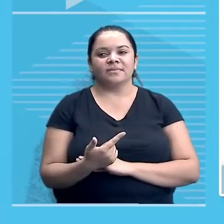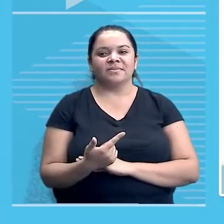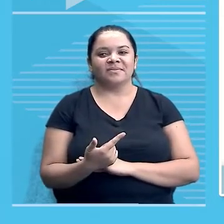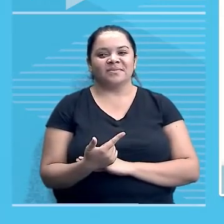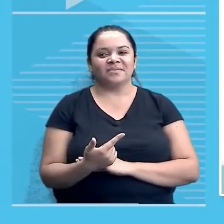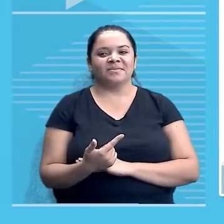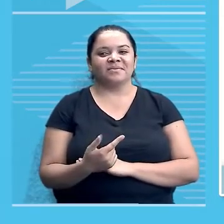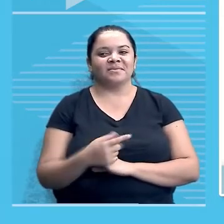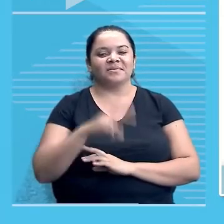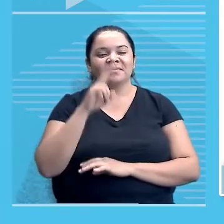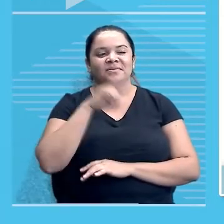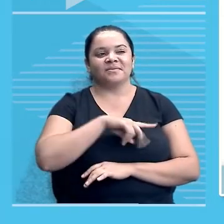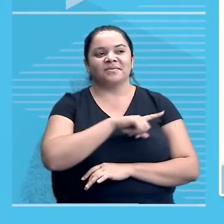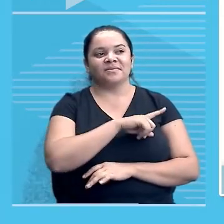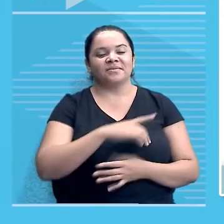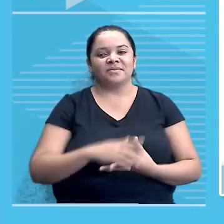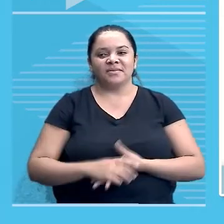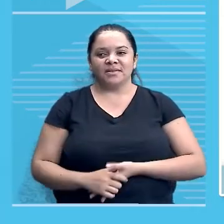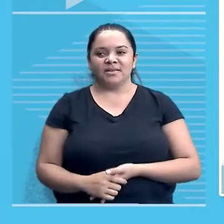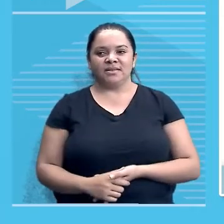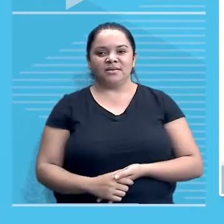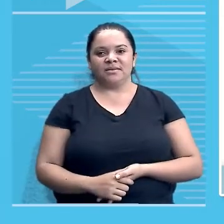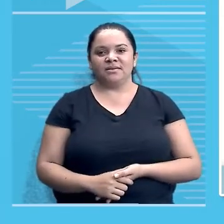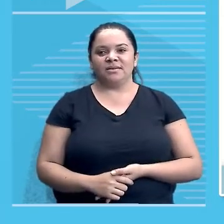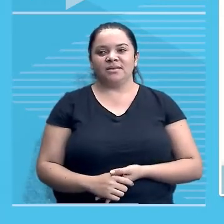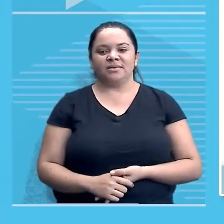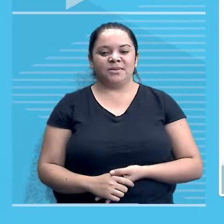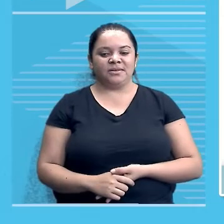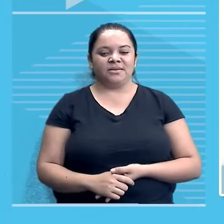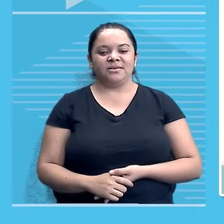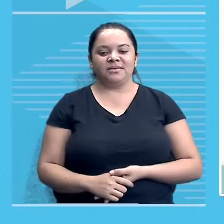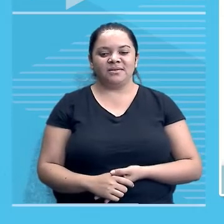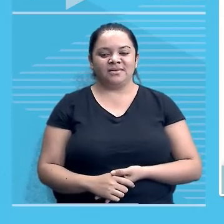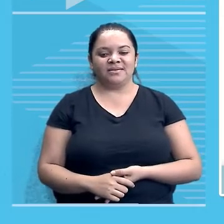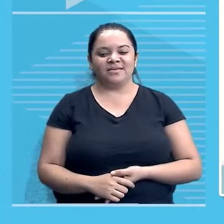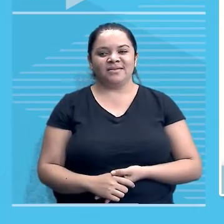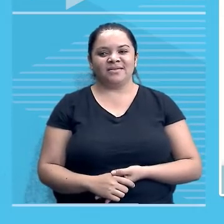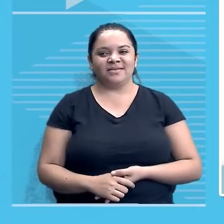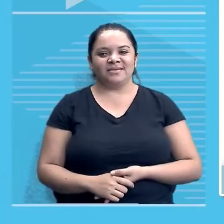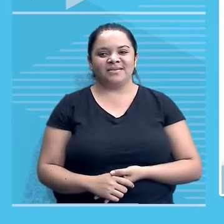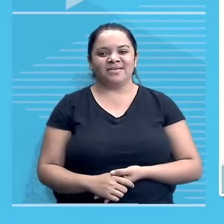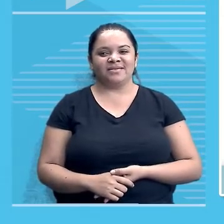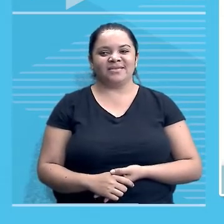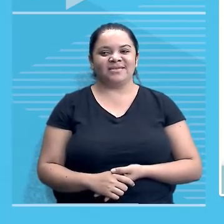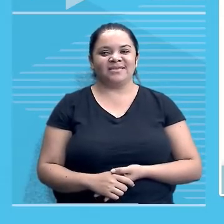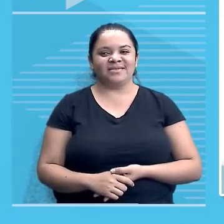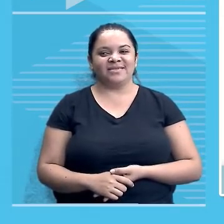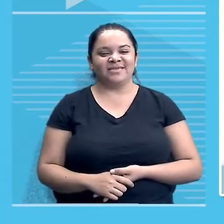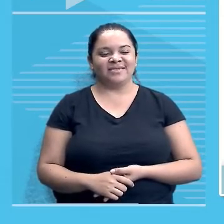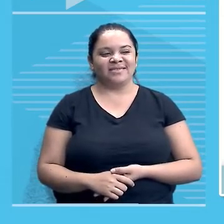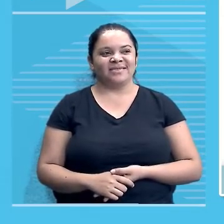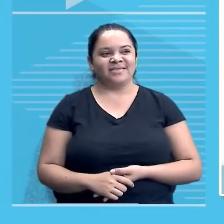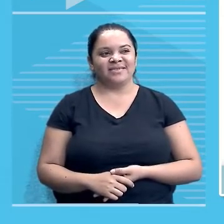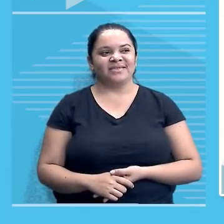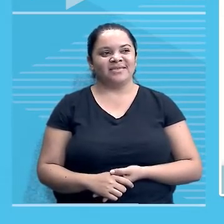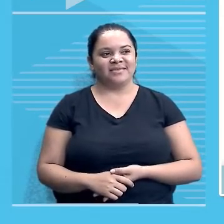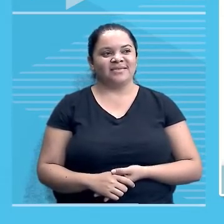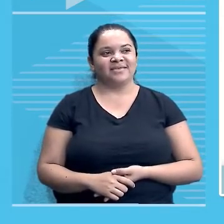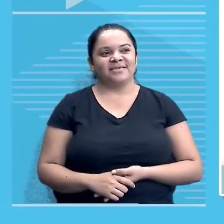Se um corpo de capacidade térmica igual a